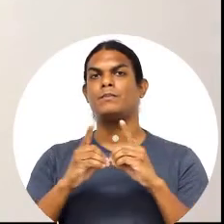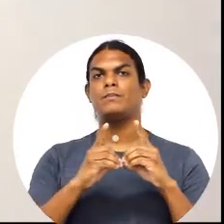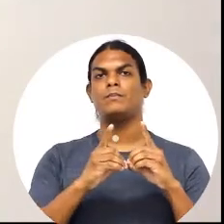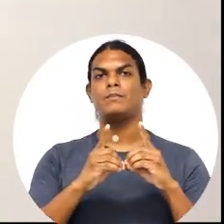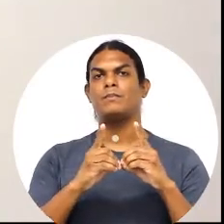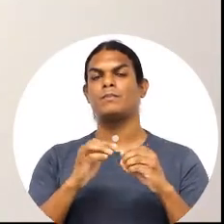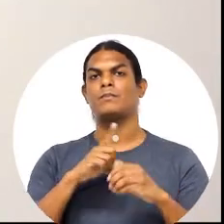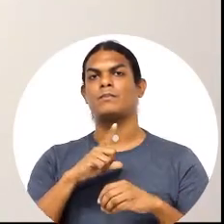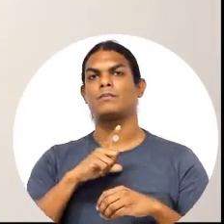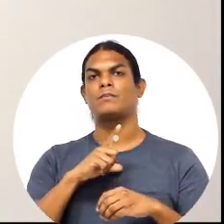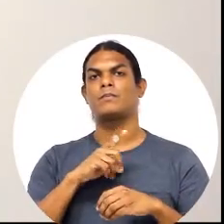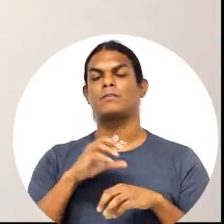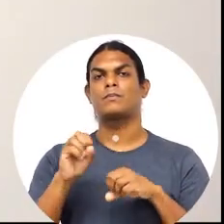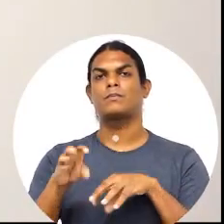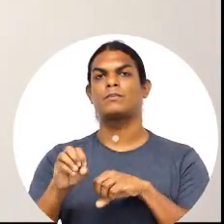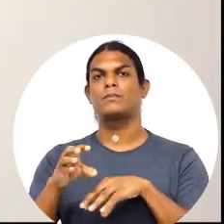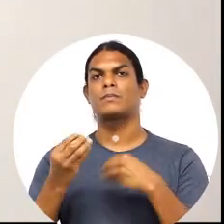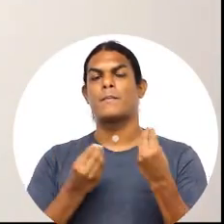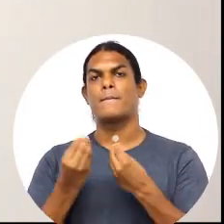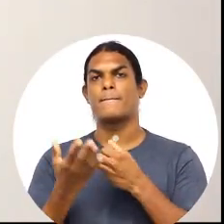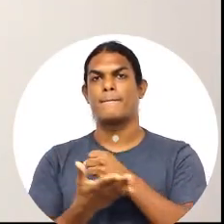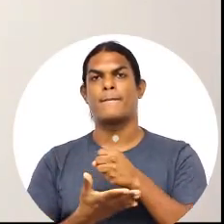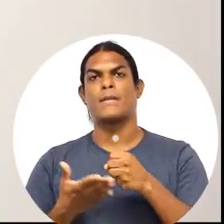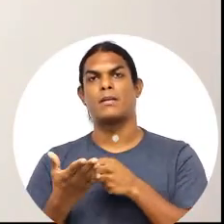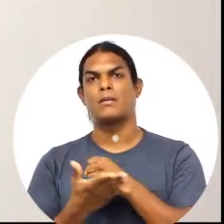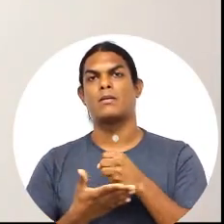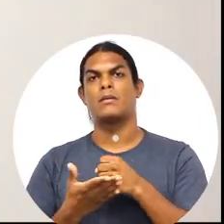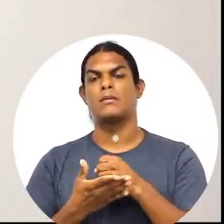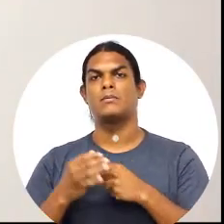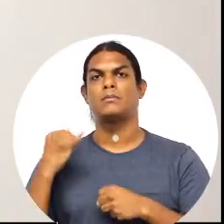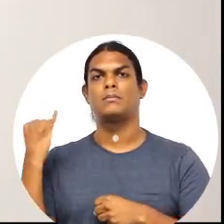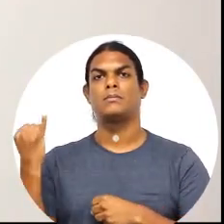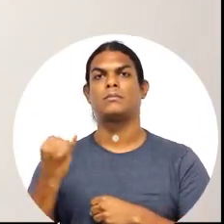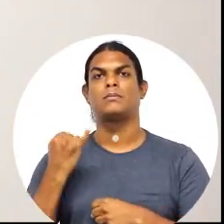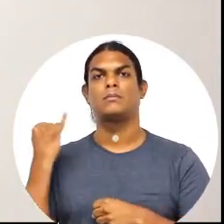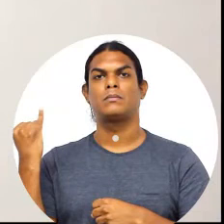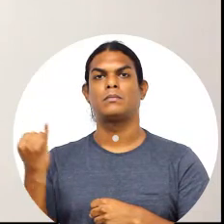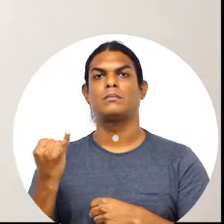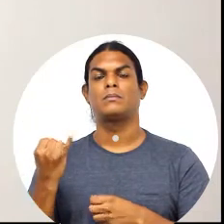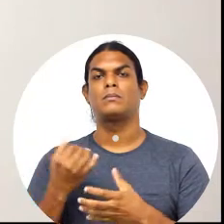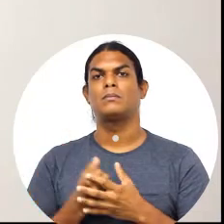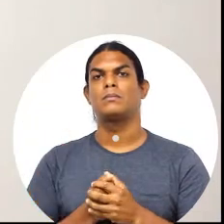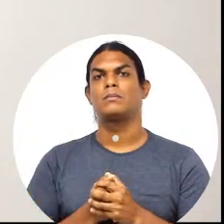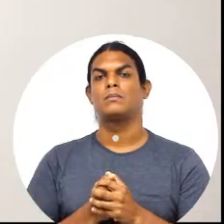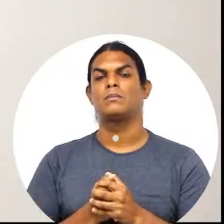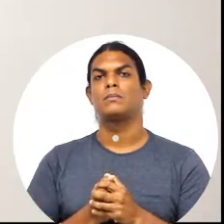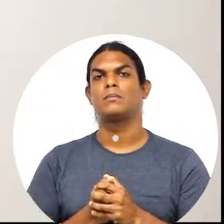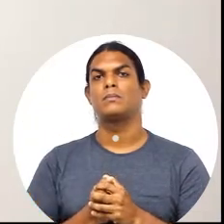fundamento para que a gente efetivamente solidifique um Estado melhor.